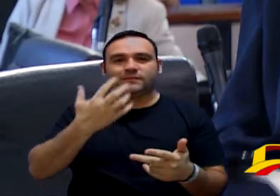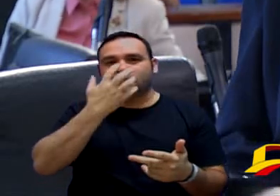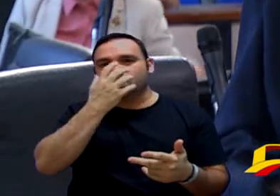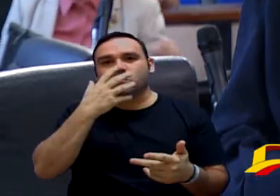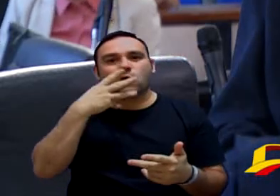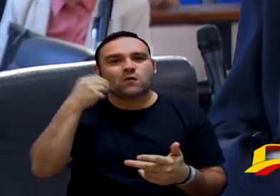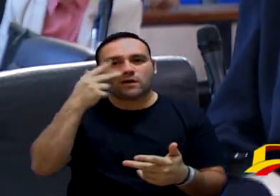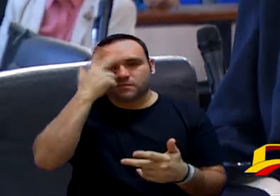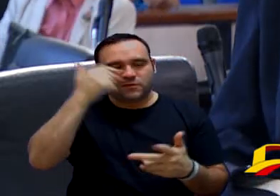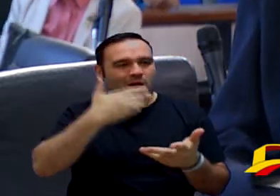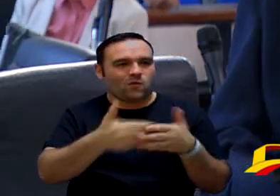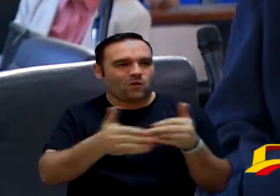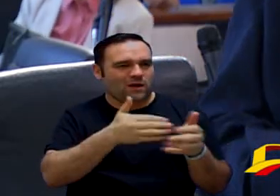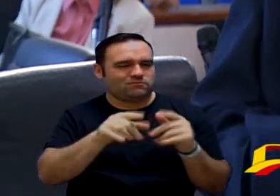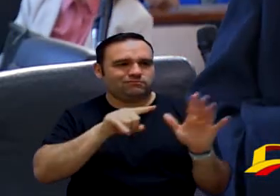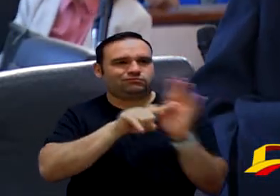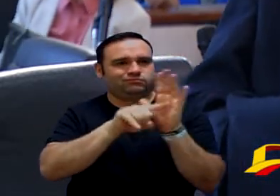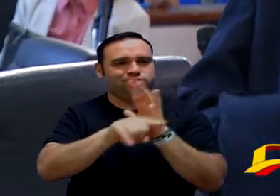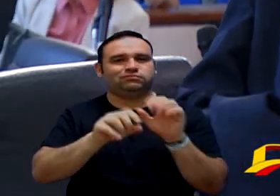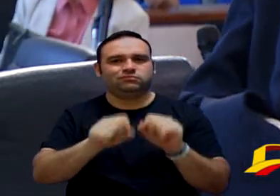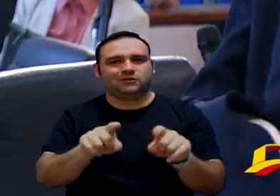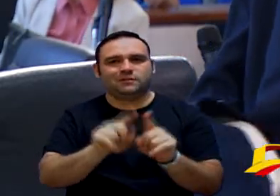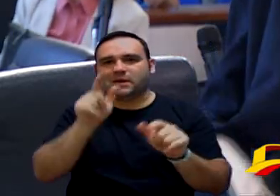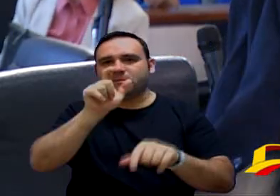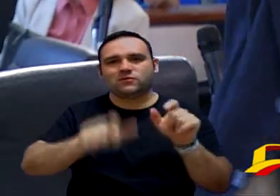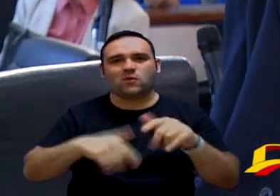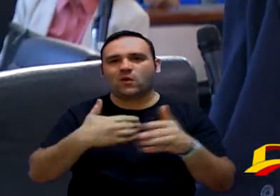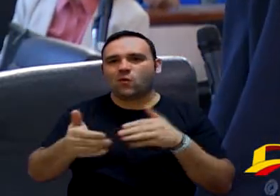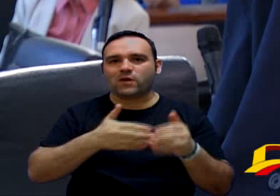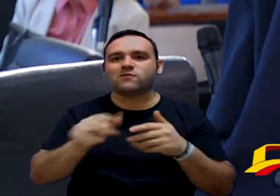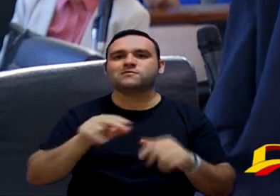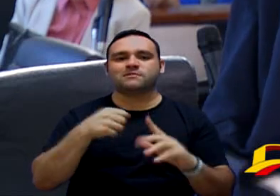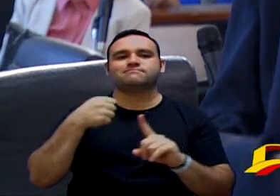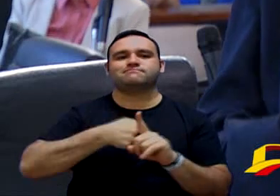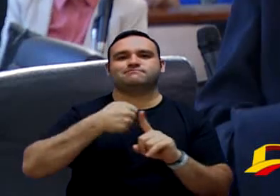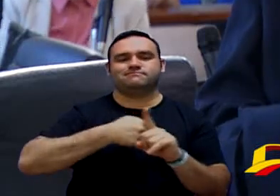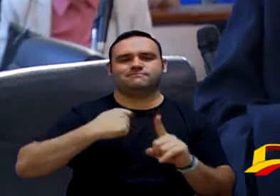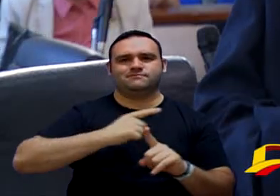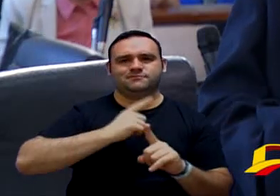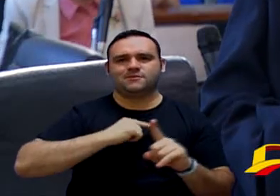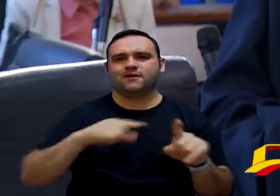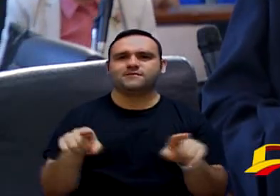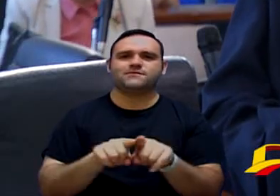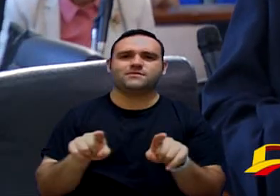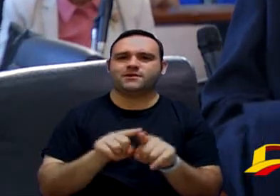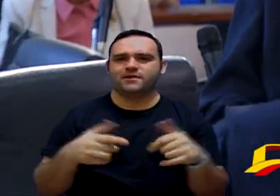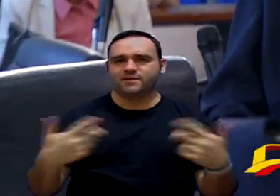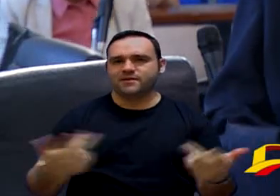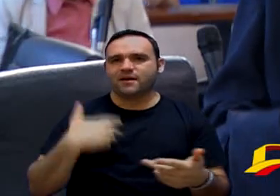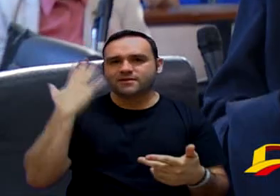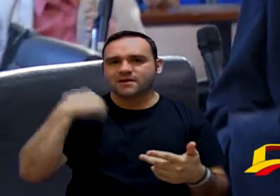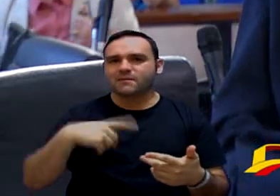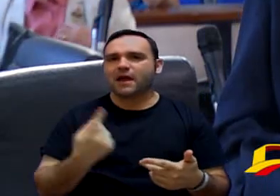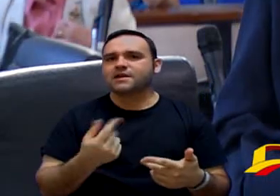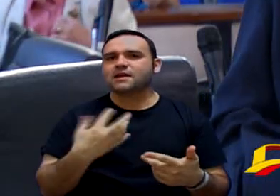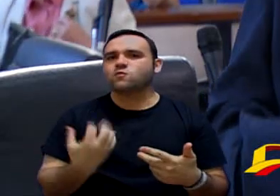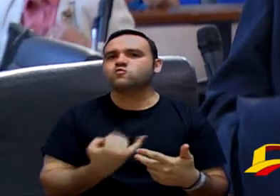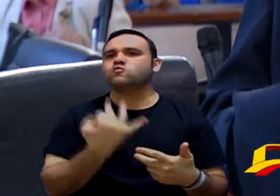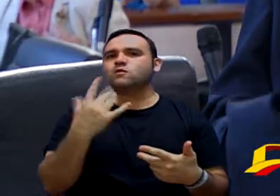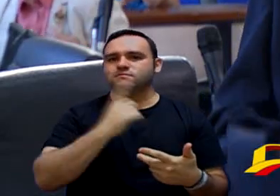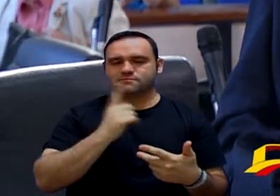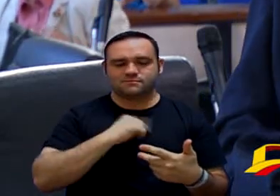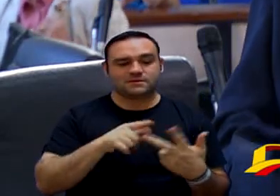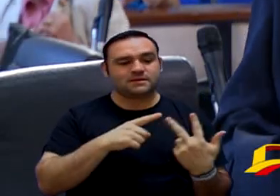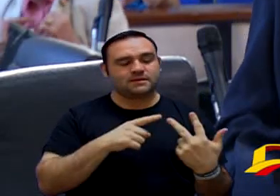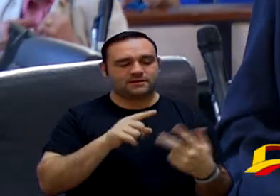só perguntar para qualquer cuidador para qualquer pessoa aí de que defende a causa mal para saber o custo